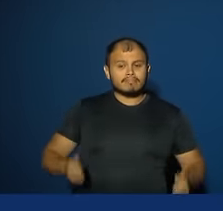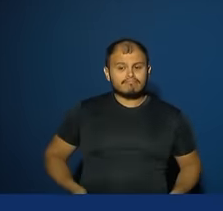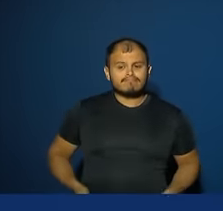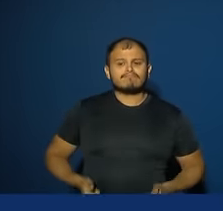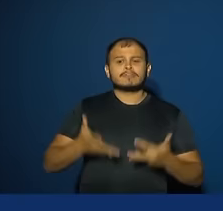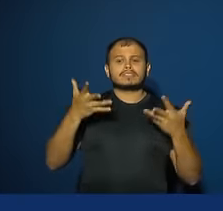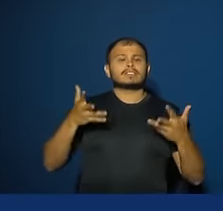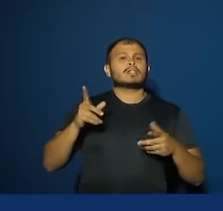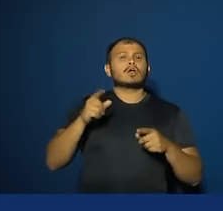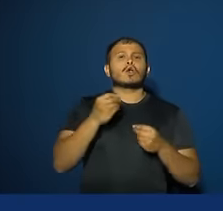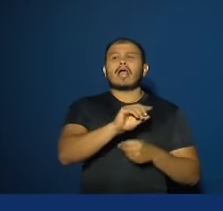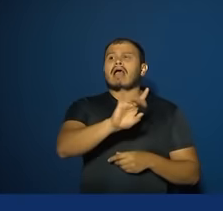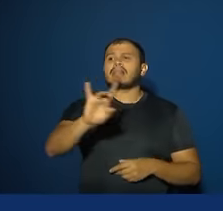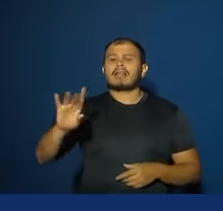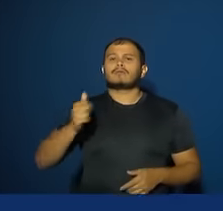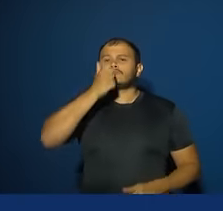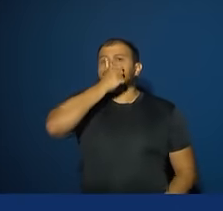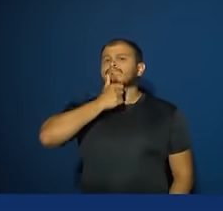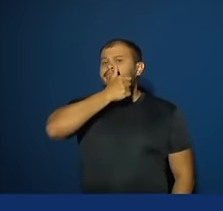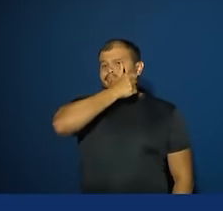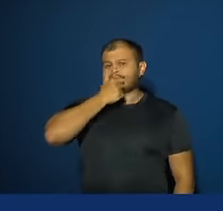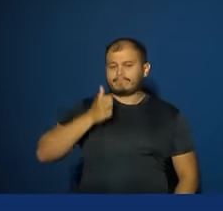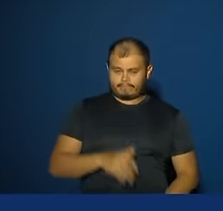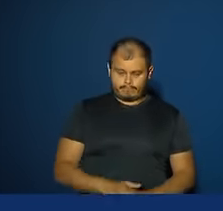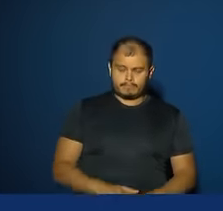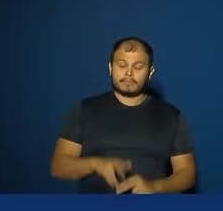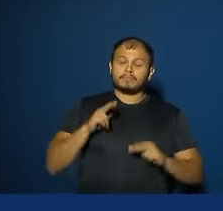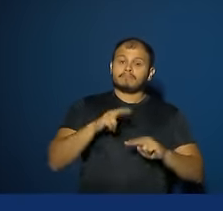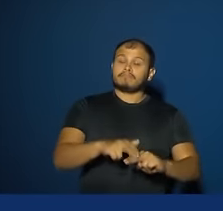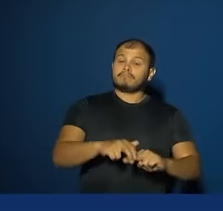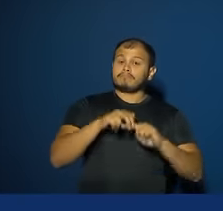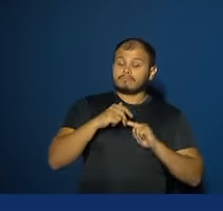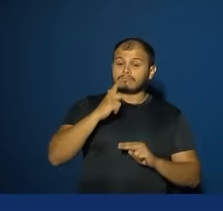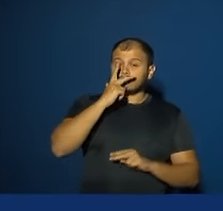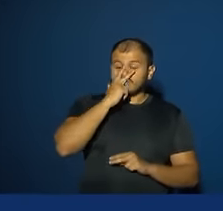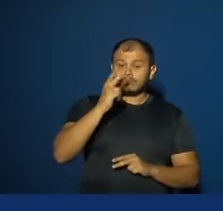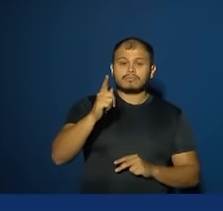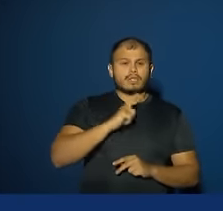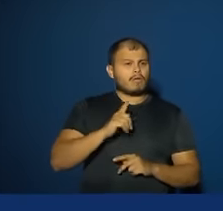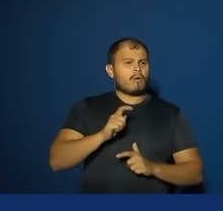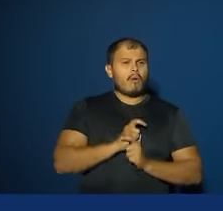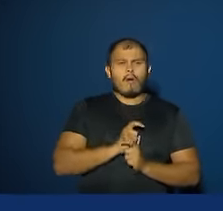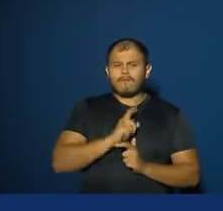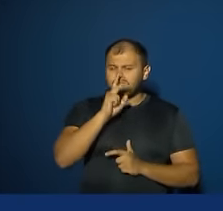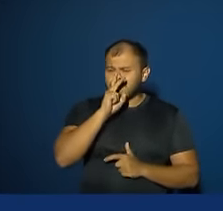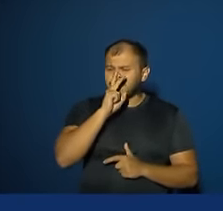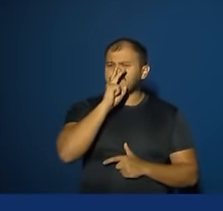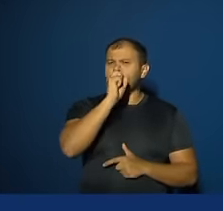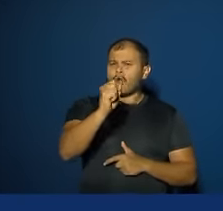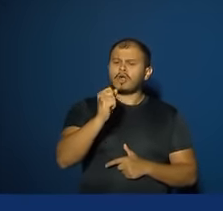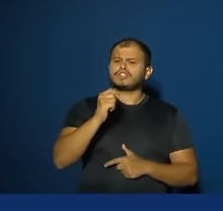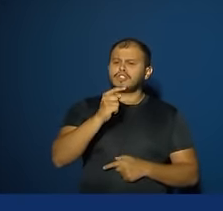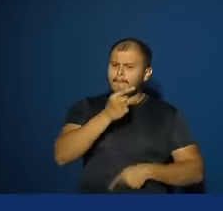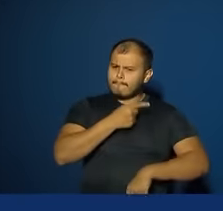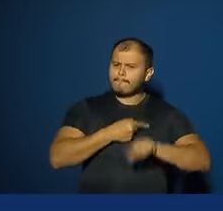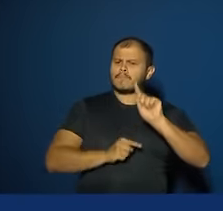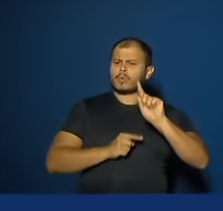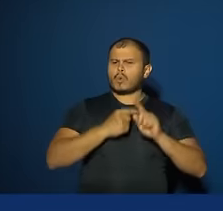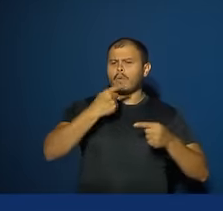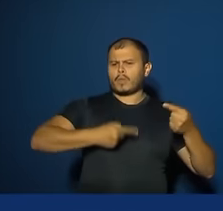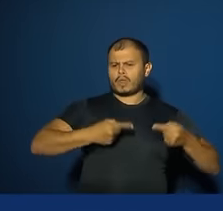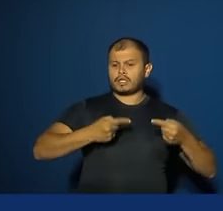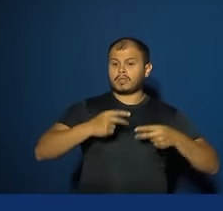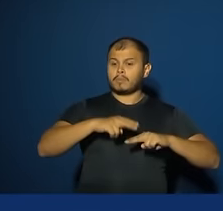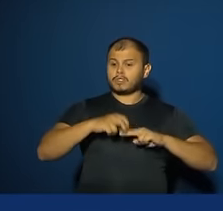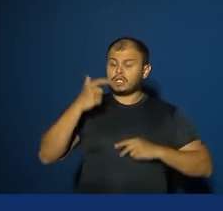pessoal então eu acho isso um enorme leverage político e é isso que tá permitindo com uma minoria da